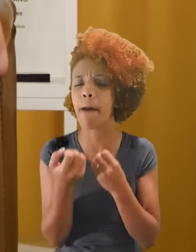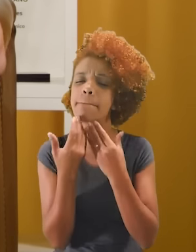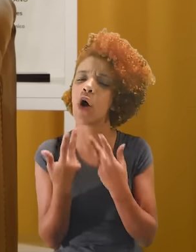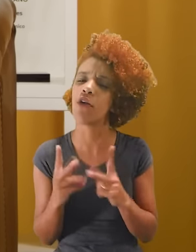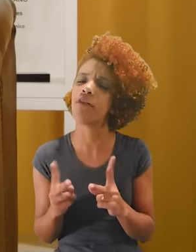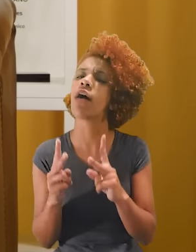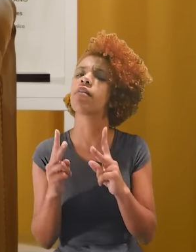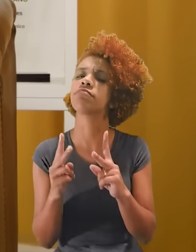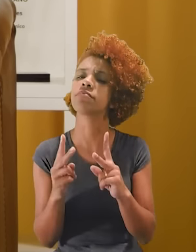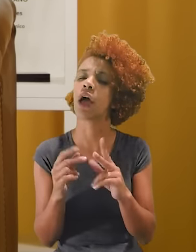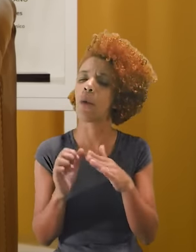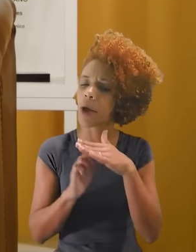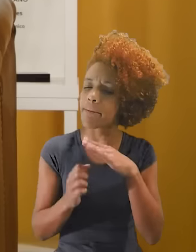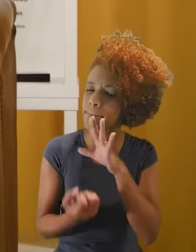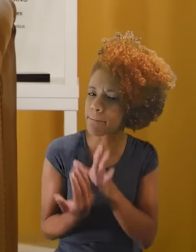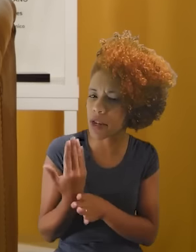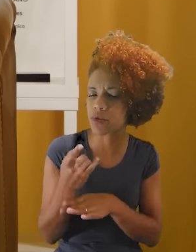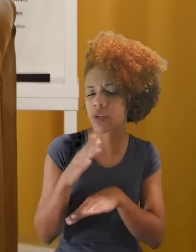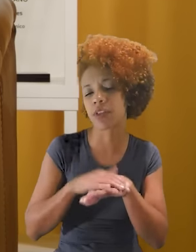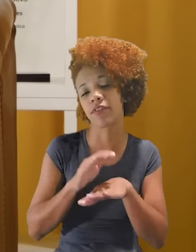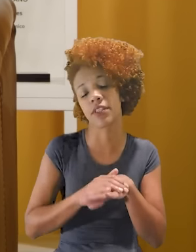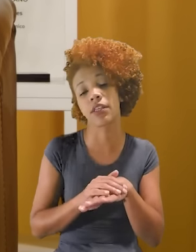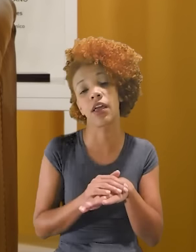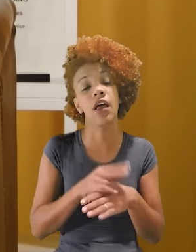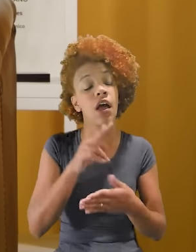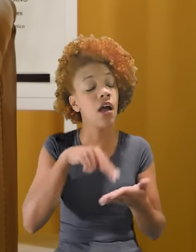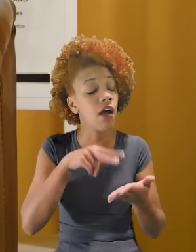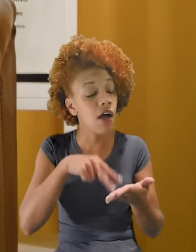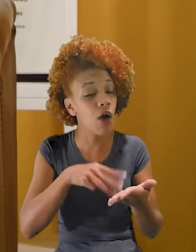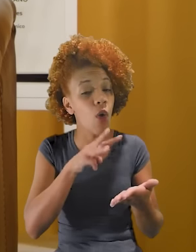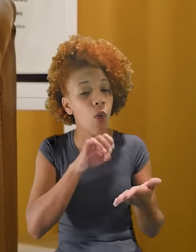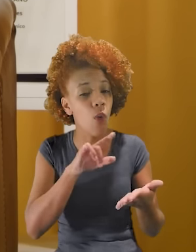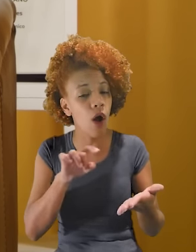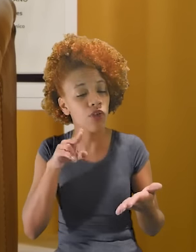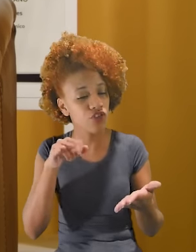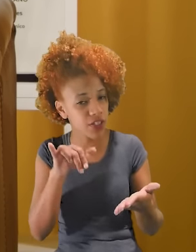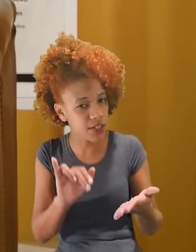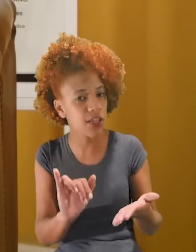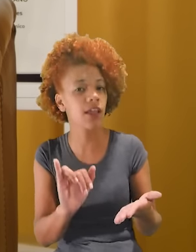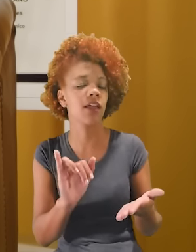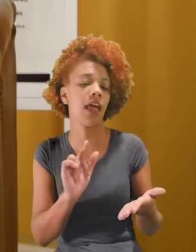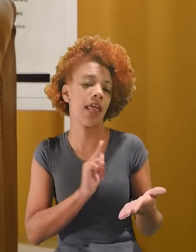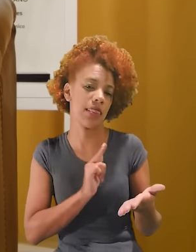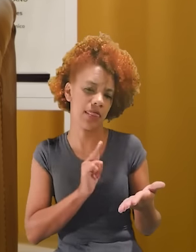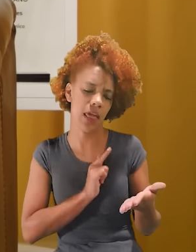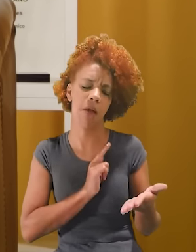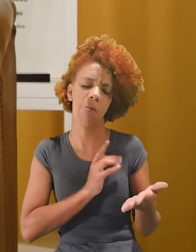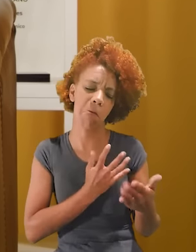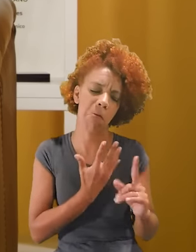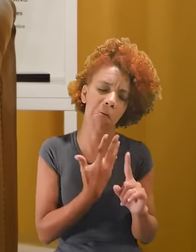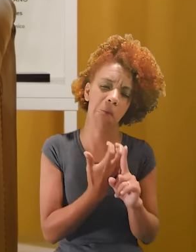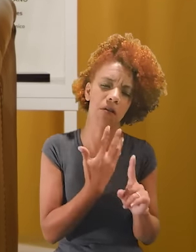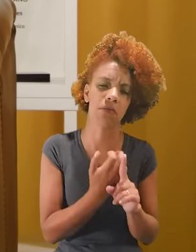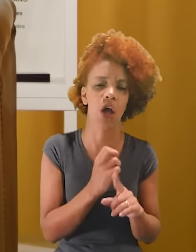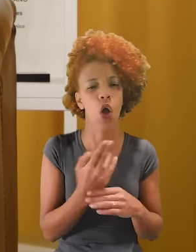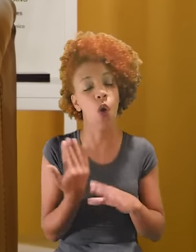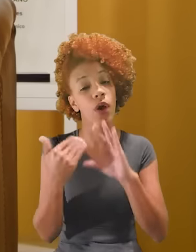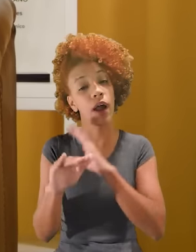você vale a pena ou não fazer uma empresa que você tá fazendo? Vê a história do Walt Disney, que você vai com certeza se inspirar.